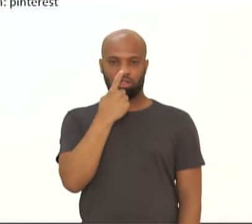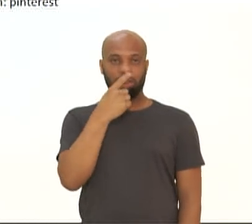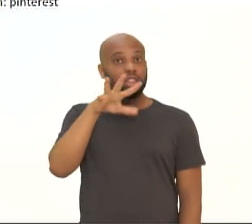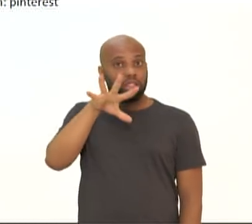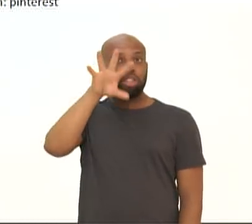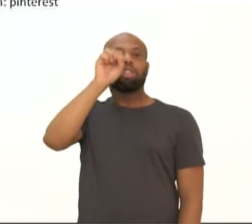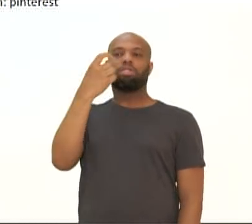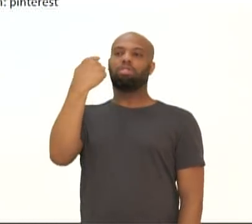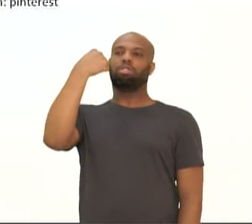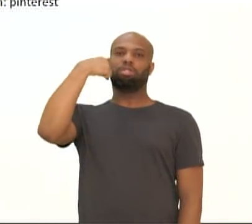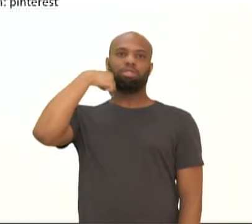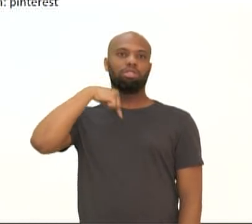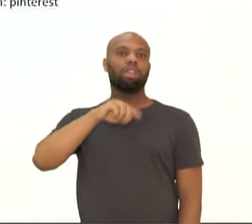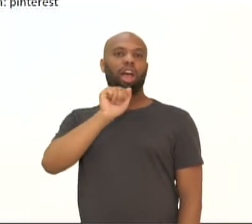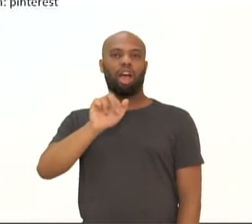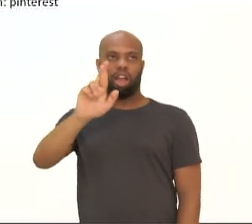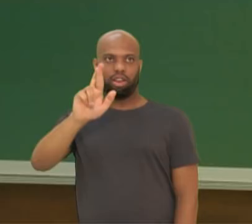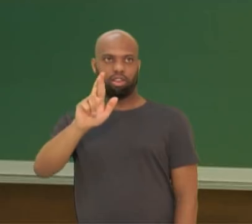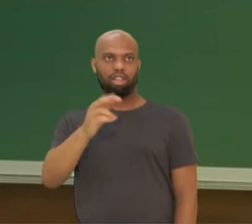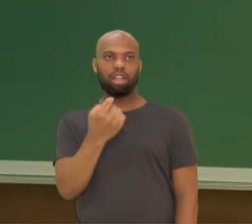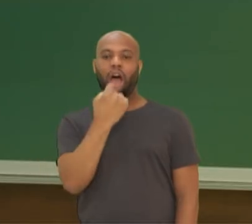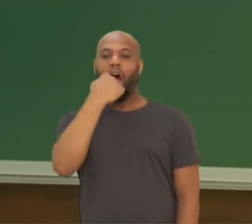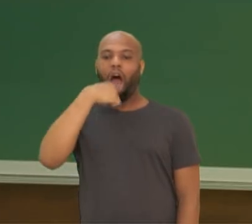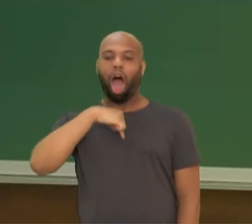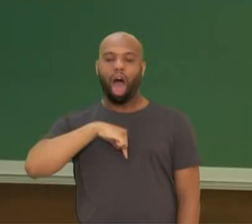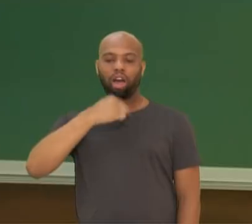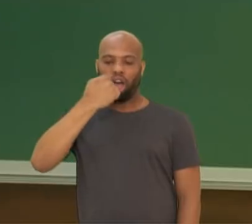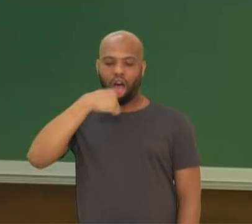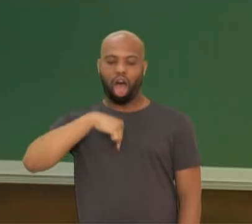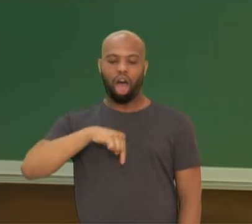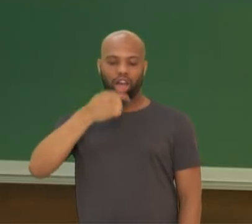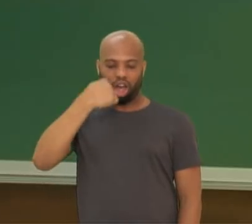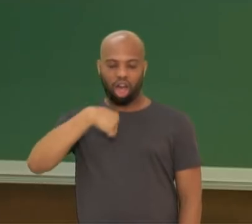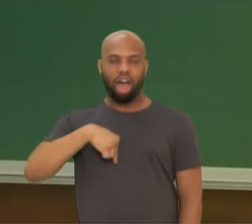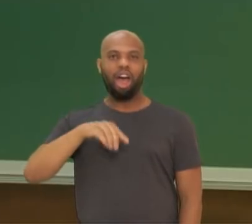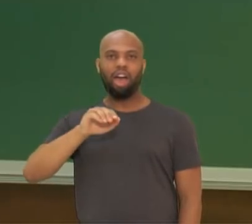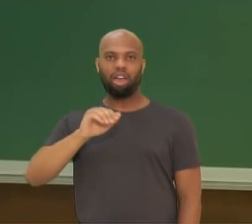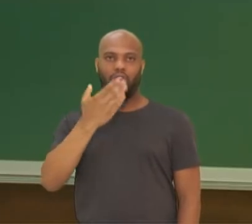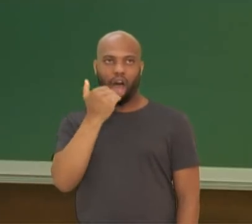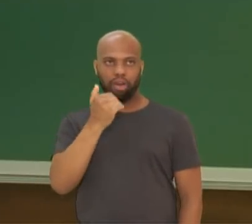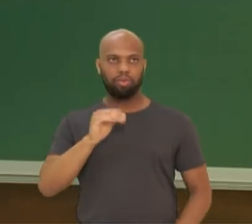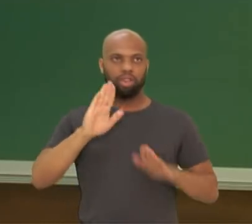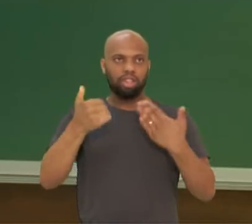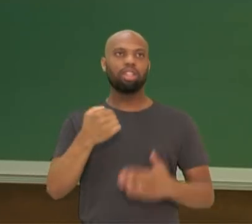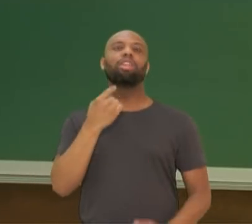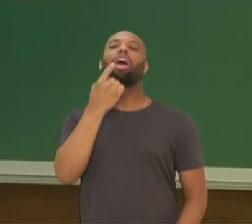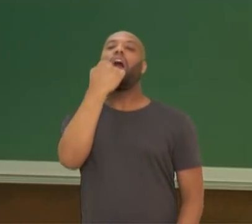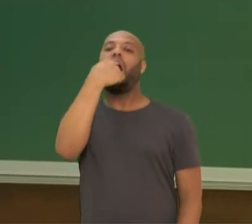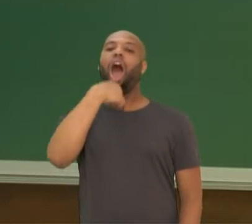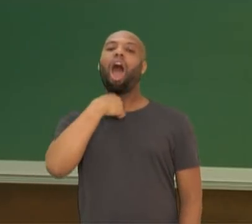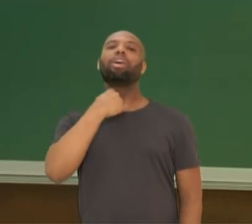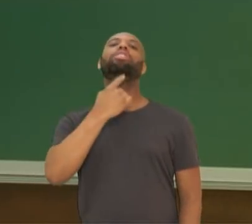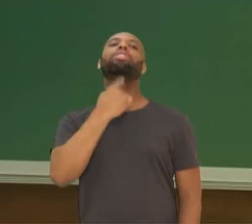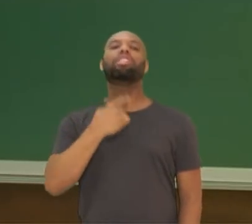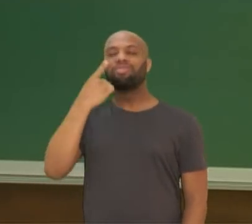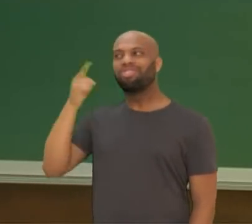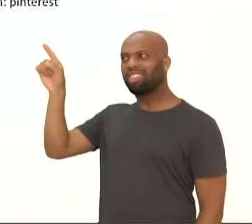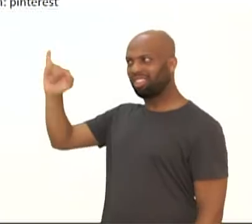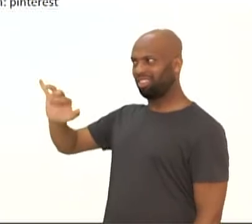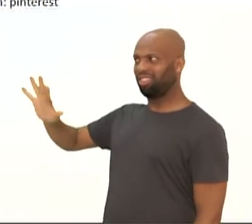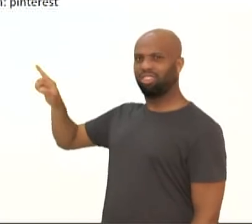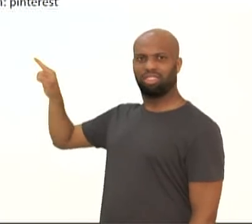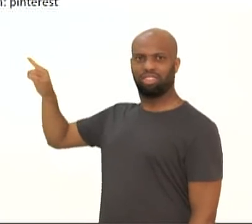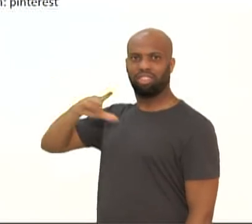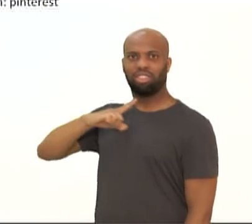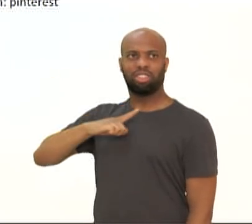respiração, onde entra e passa o ar. E aqui é o canal da boca, onde entra o alimento. Essa região, conseguem ver que ela é uma